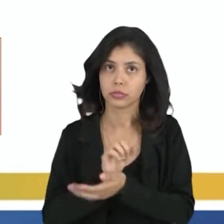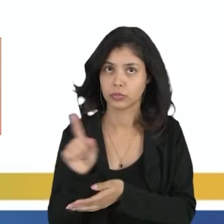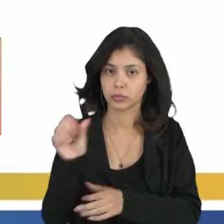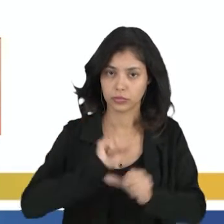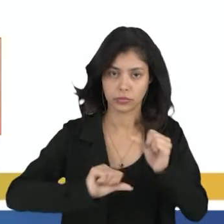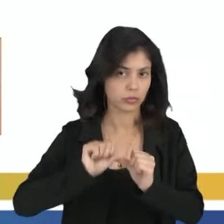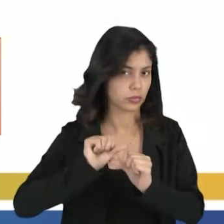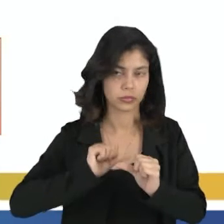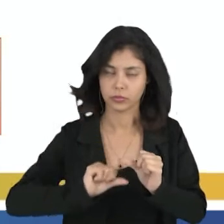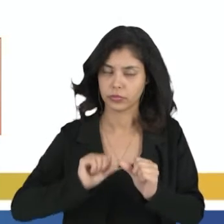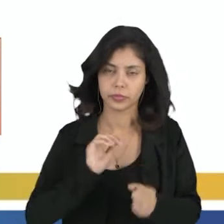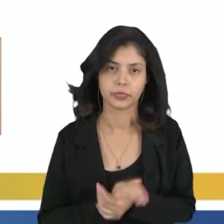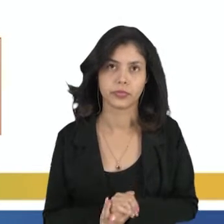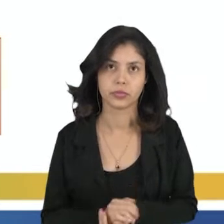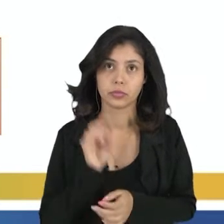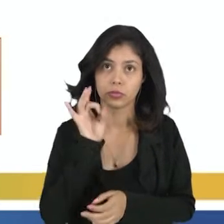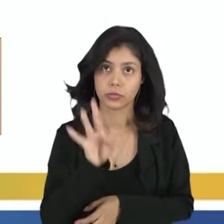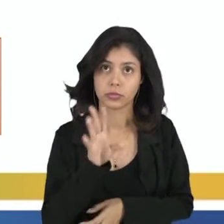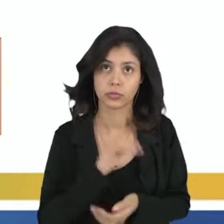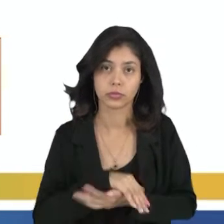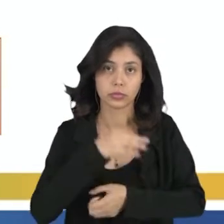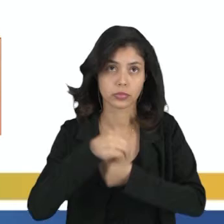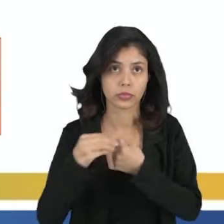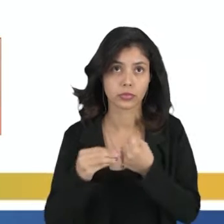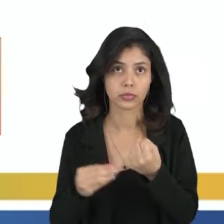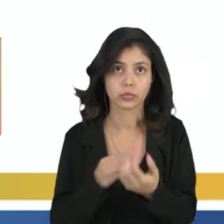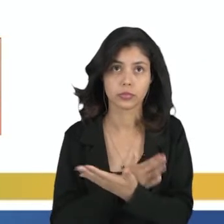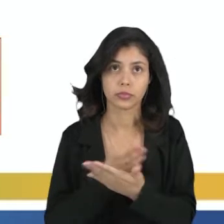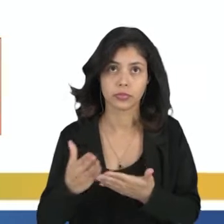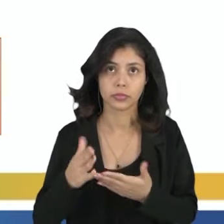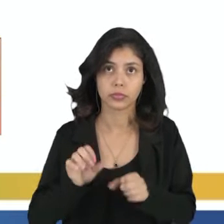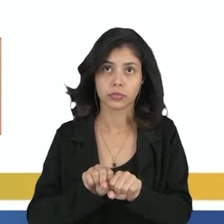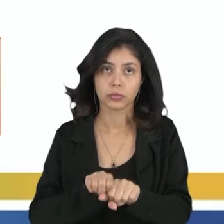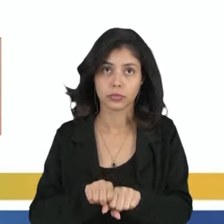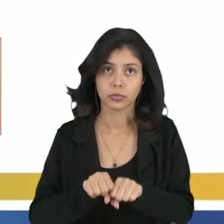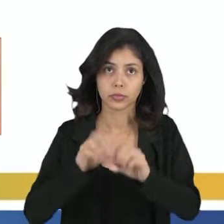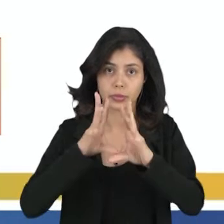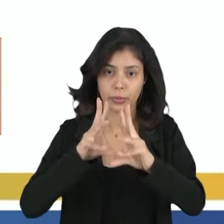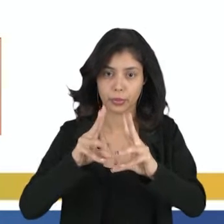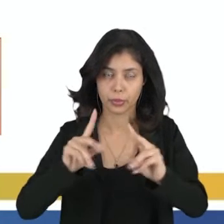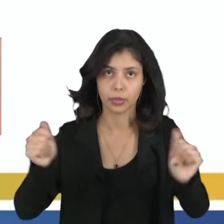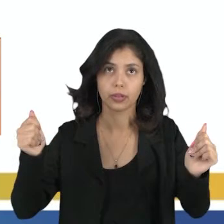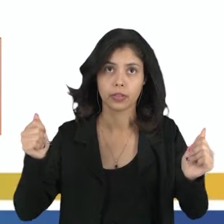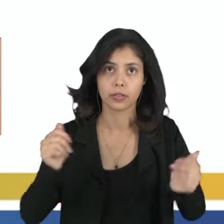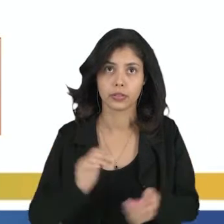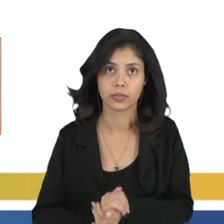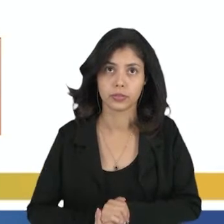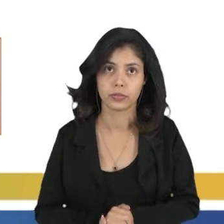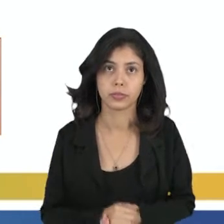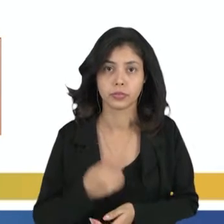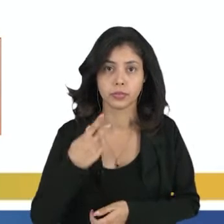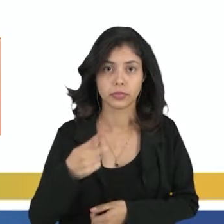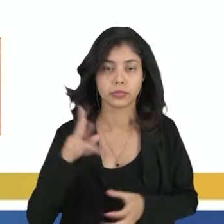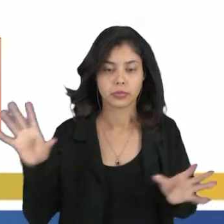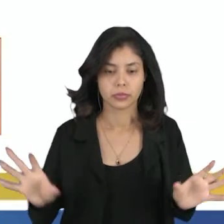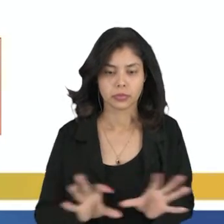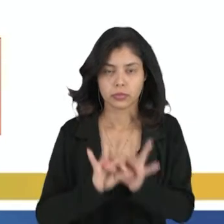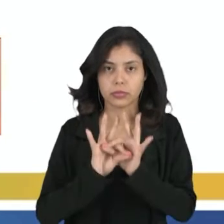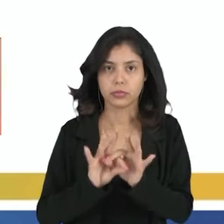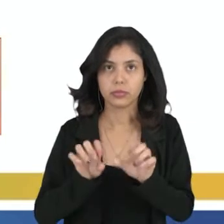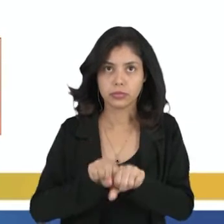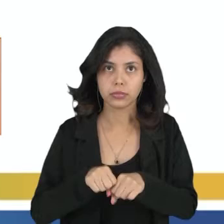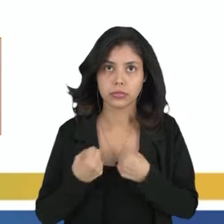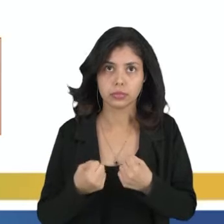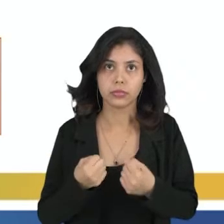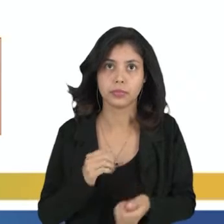foram alterados. Apenas as moléculas iniciais se desmontaram, ou seja, as ligações foram